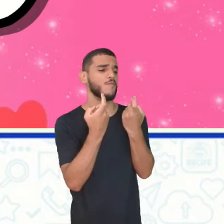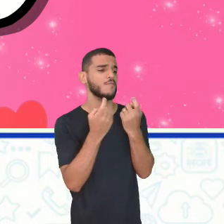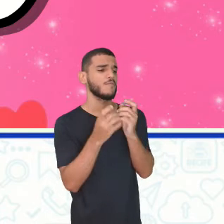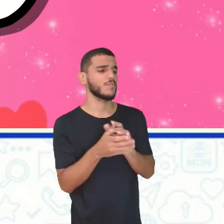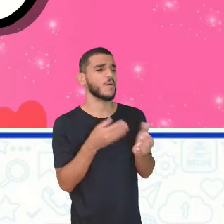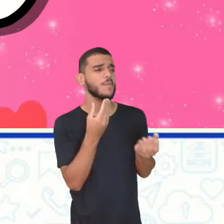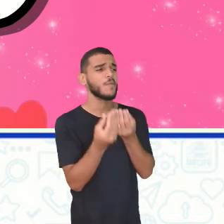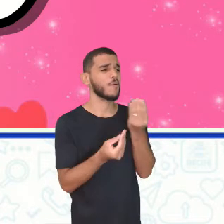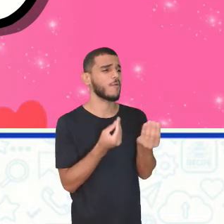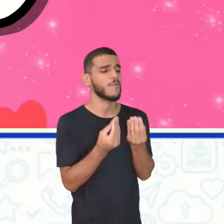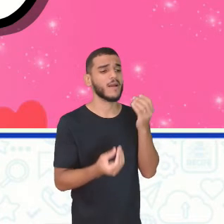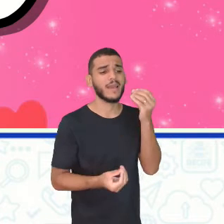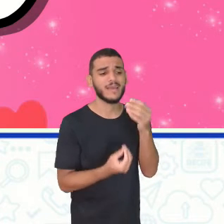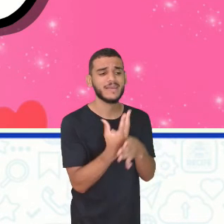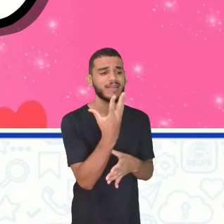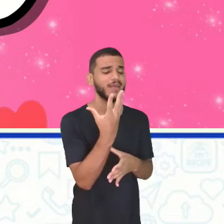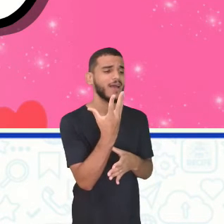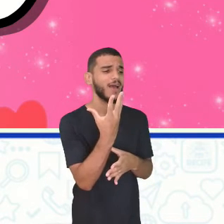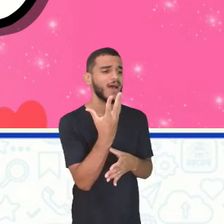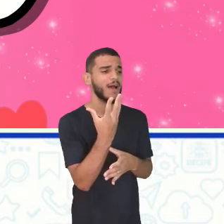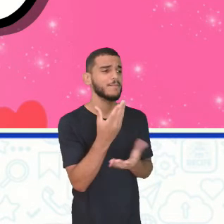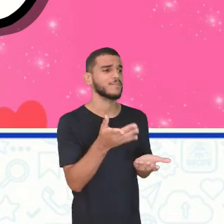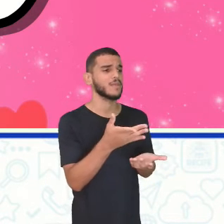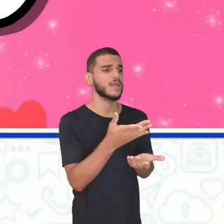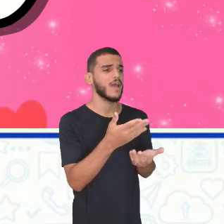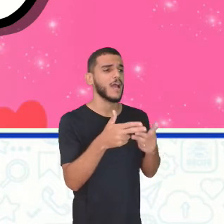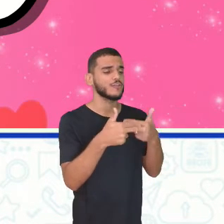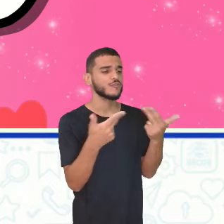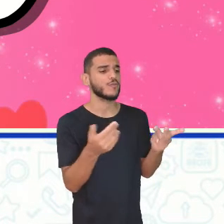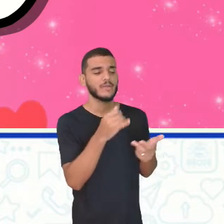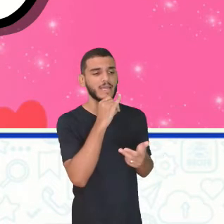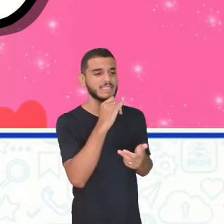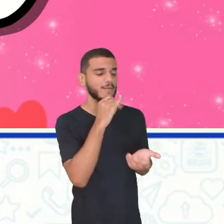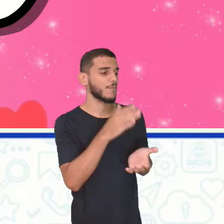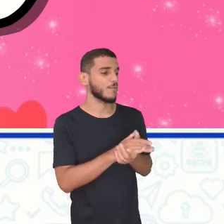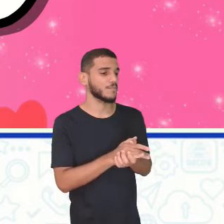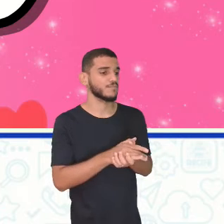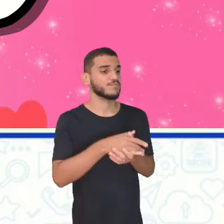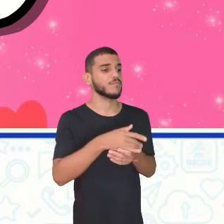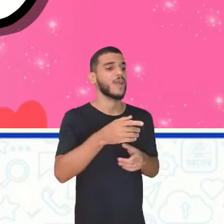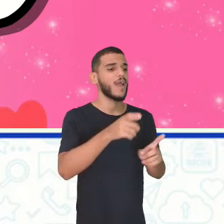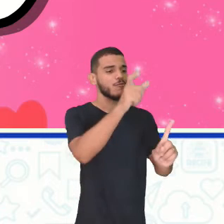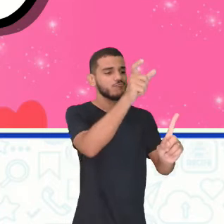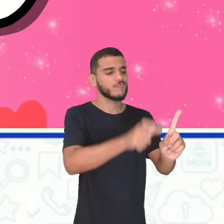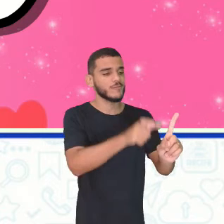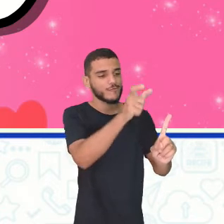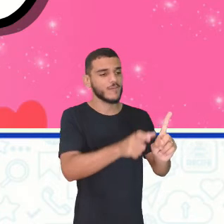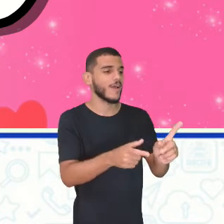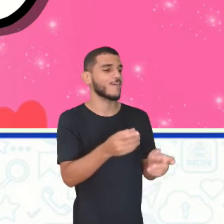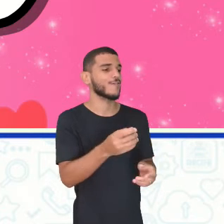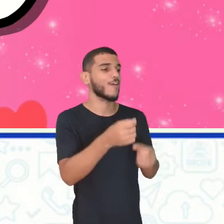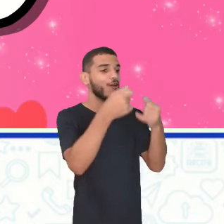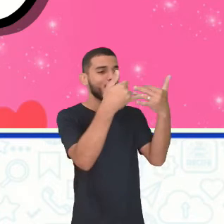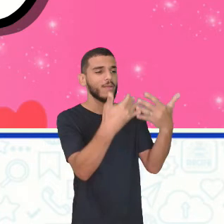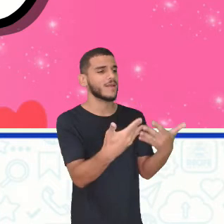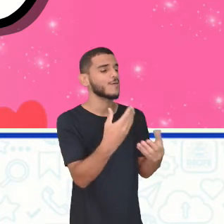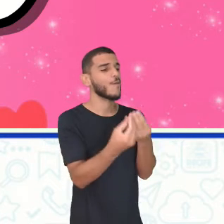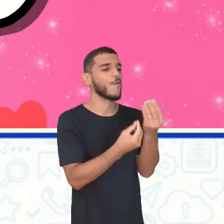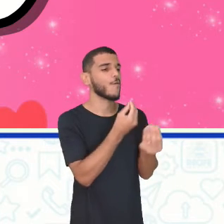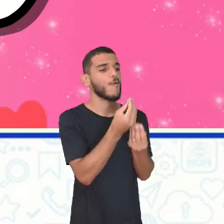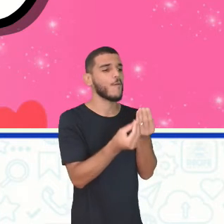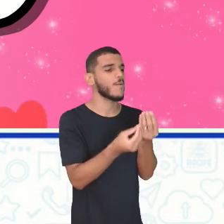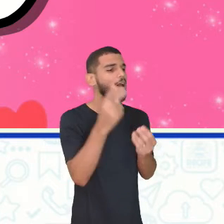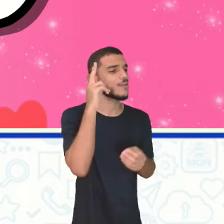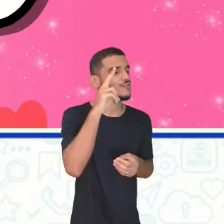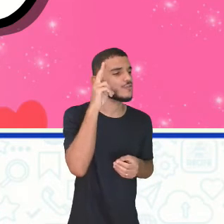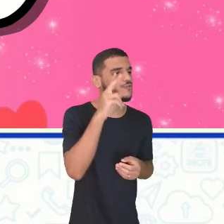nossa fazer com que nossos personagens falassem a língua do dia, não é? A língua atual, dia